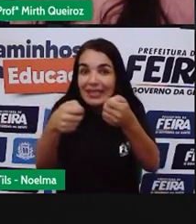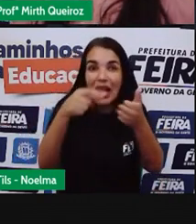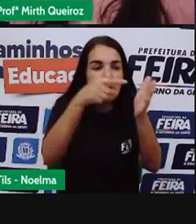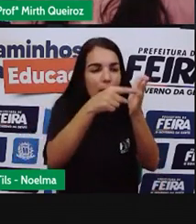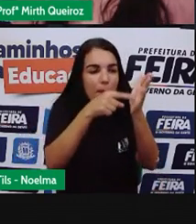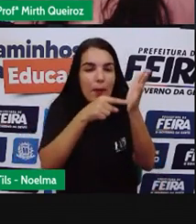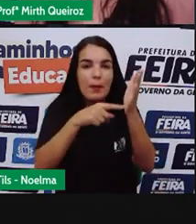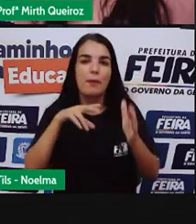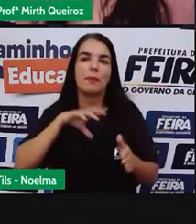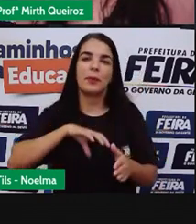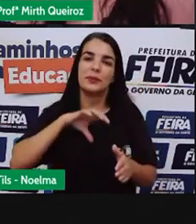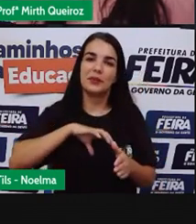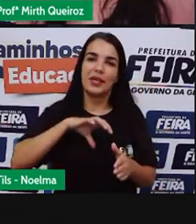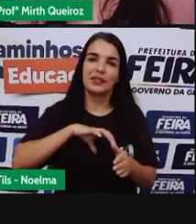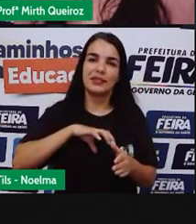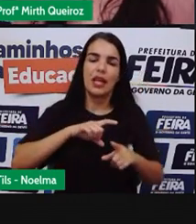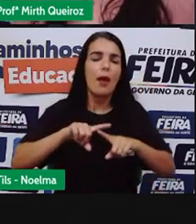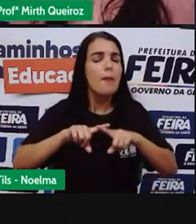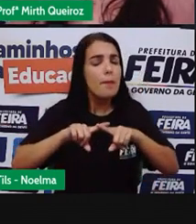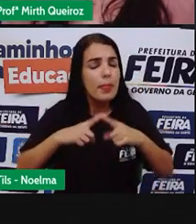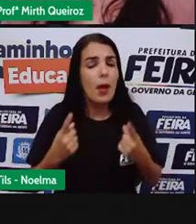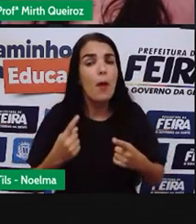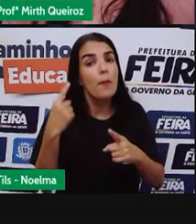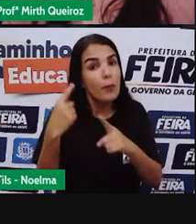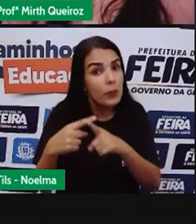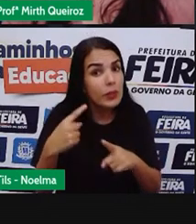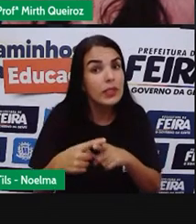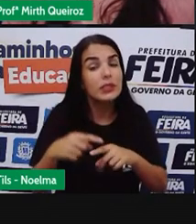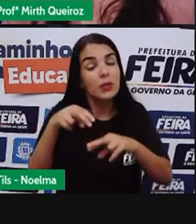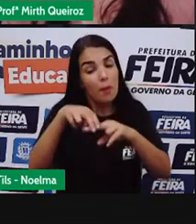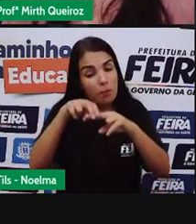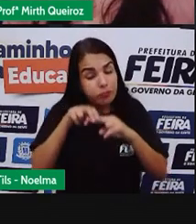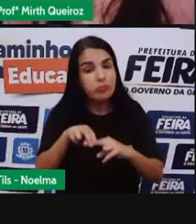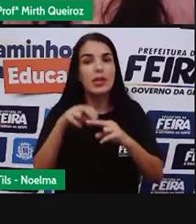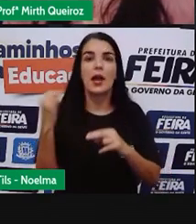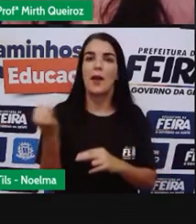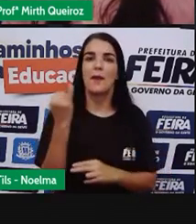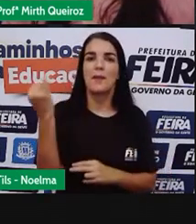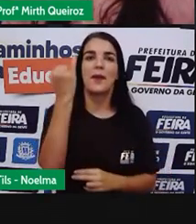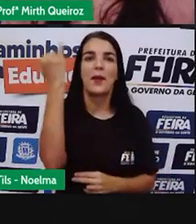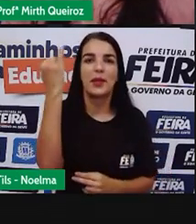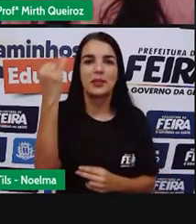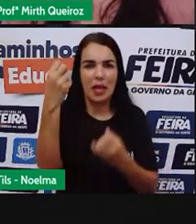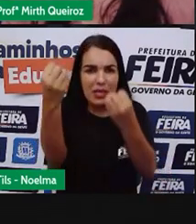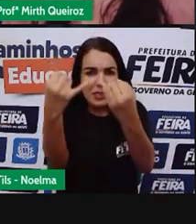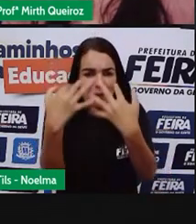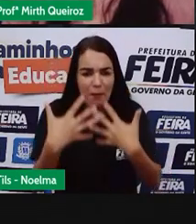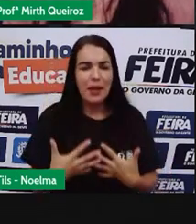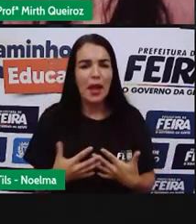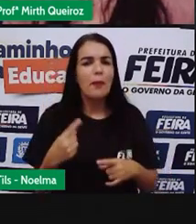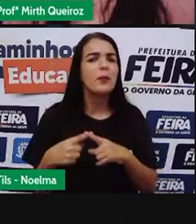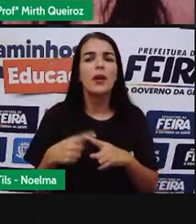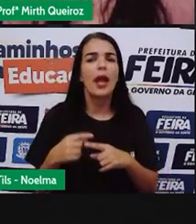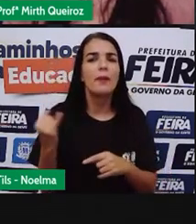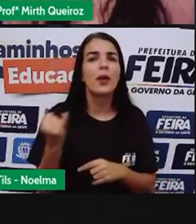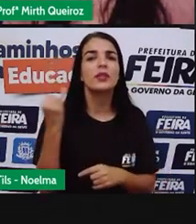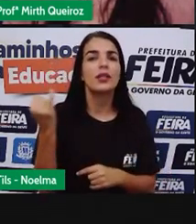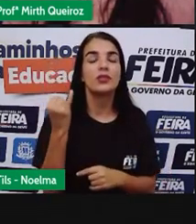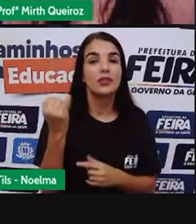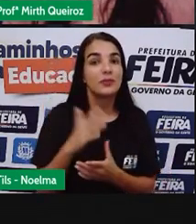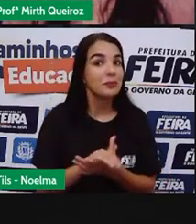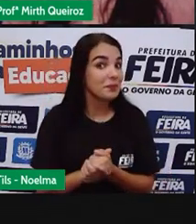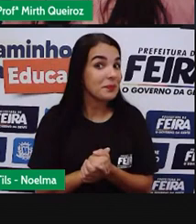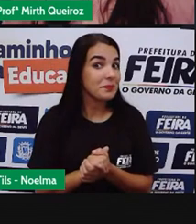pontuação. Assim, por que que os sinais de pontuação são tão importantes? Me explique aí, por que que eles são importantes?